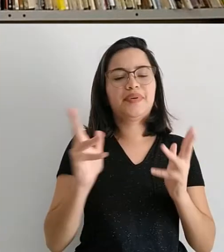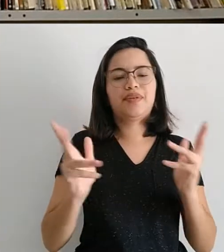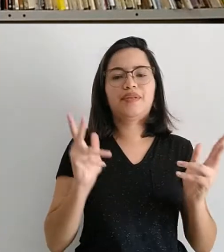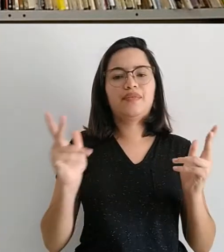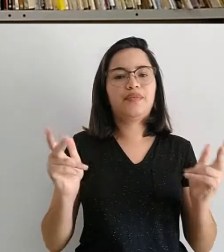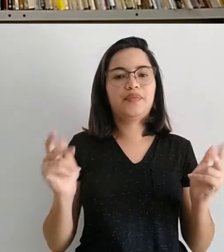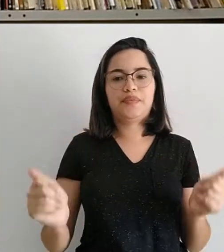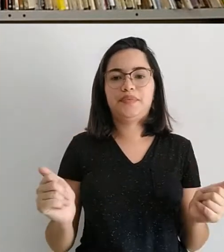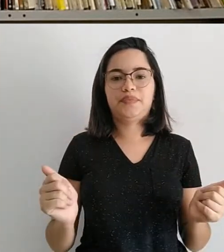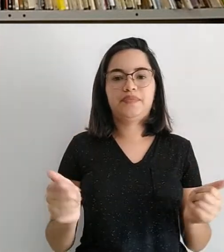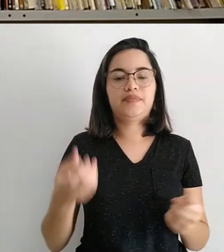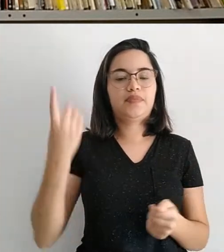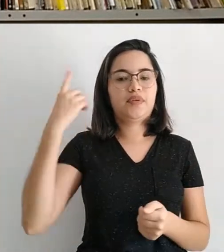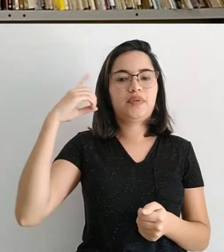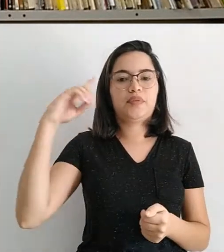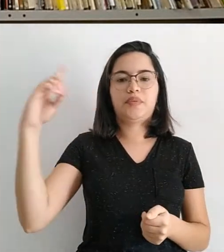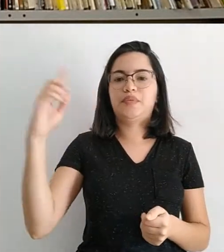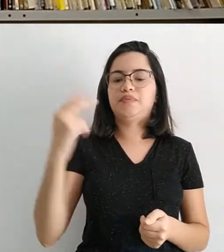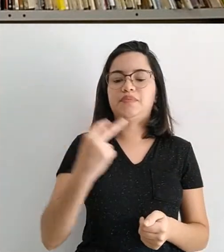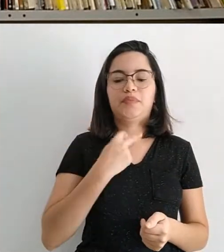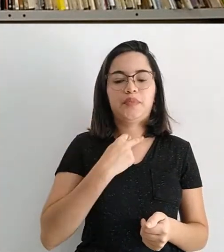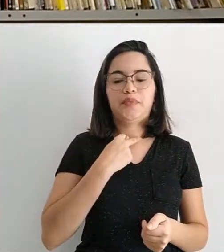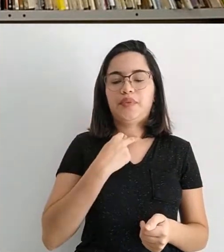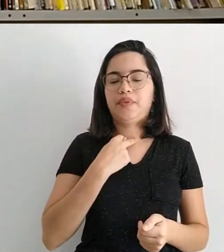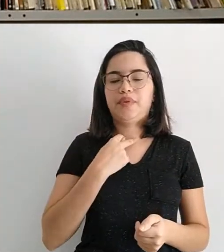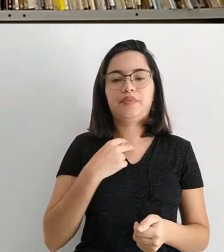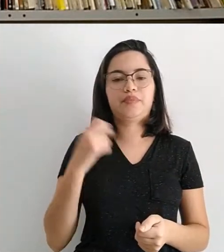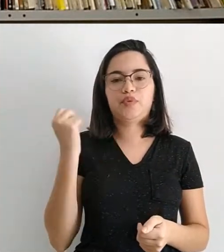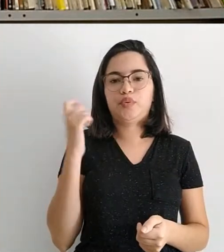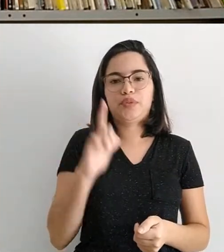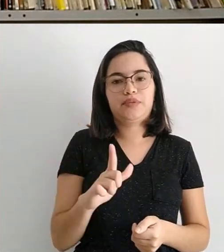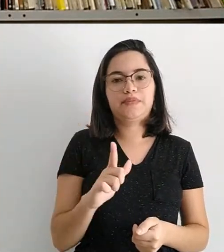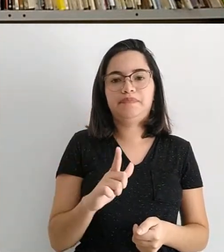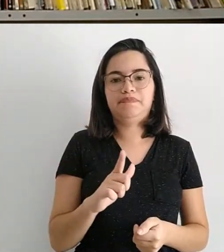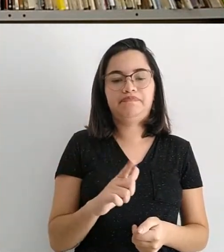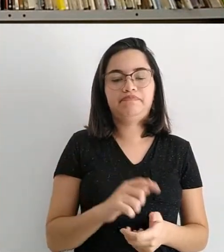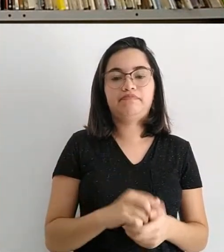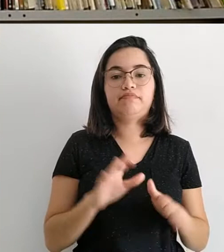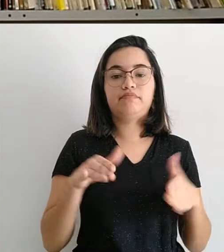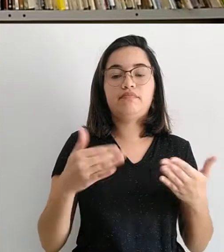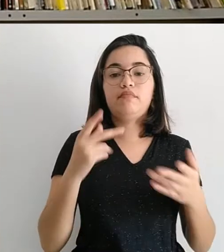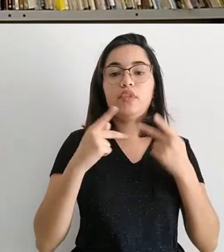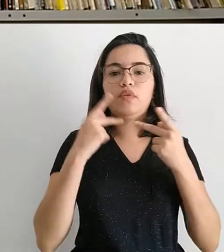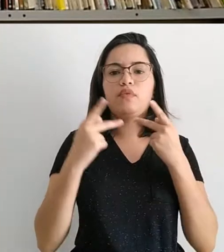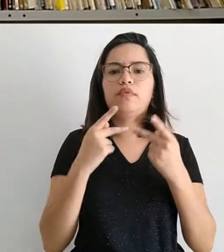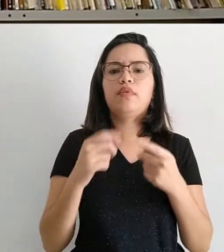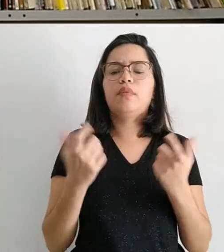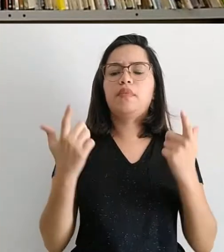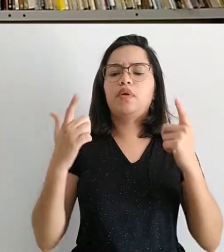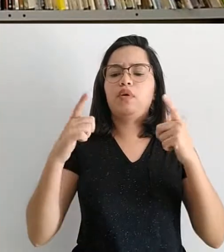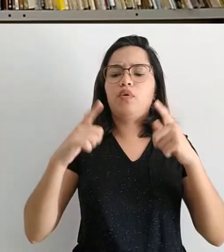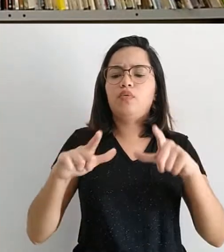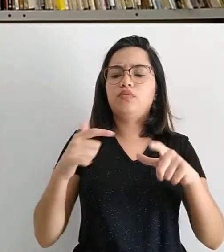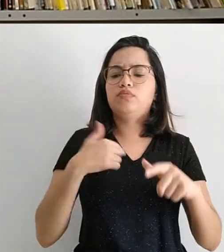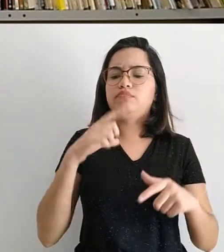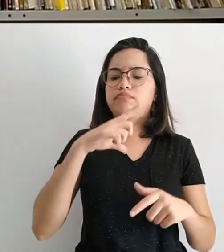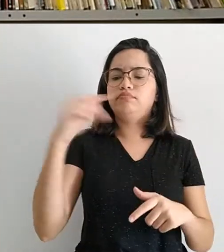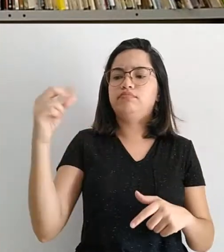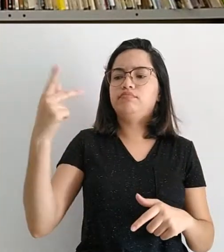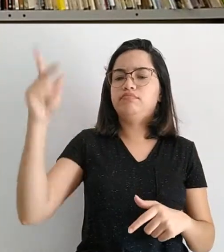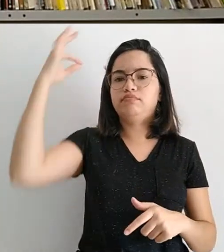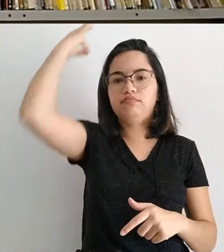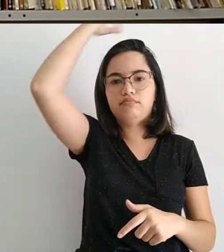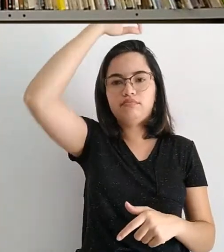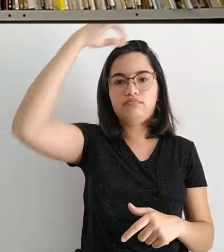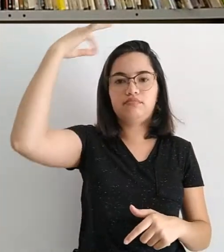maravilhoso, elevado, que nós não podemos atingir. E ele então fala: para onde eu